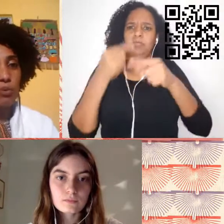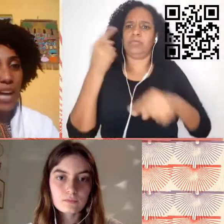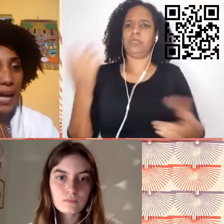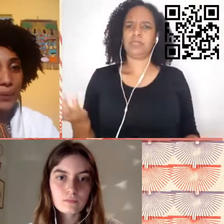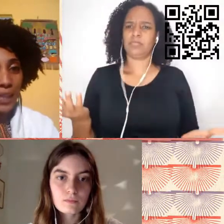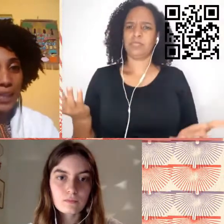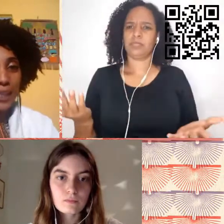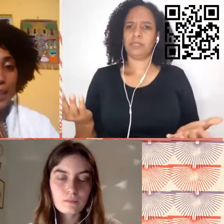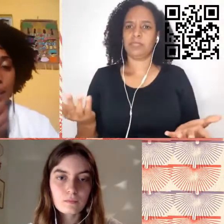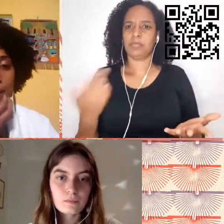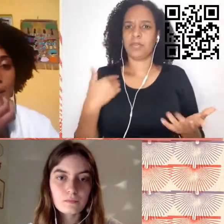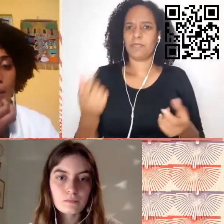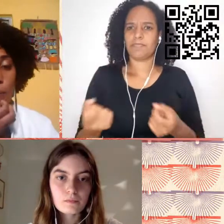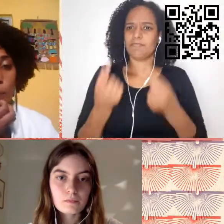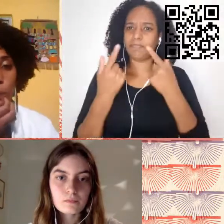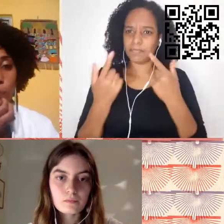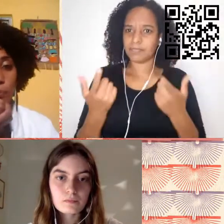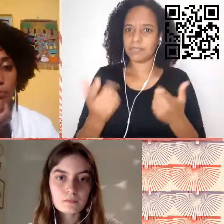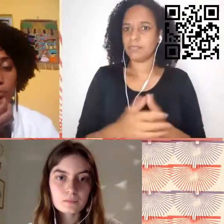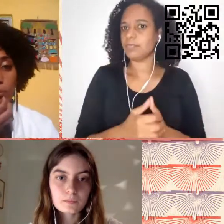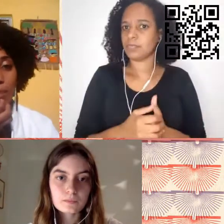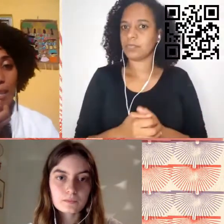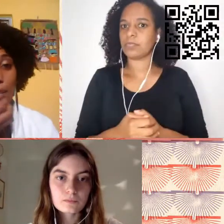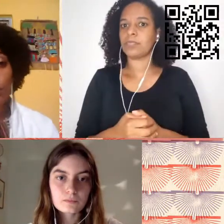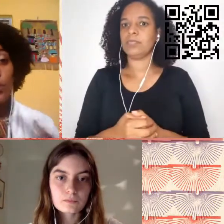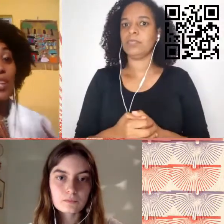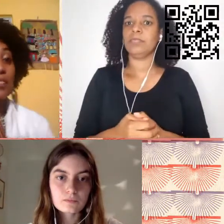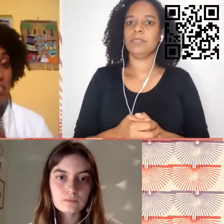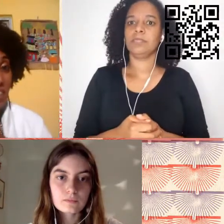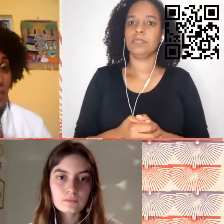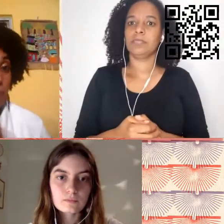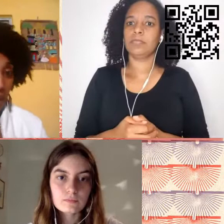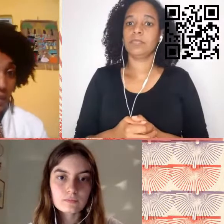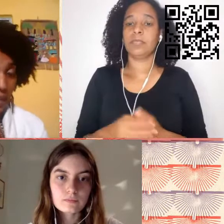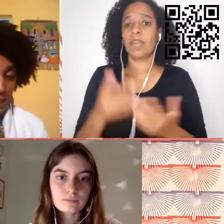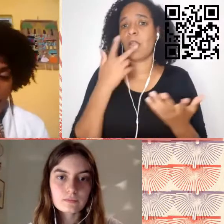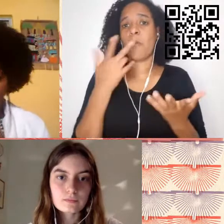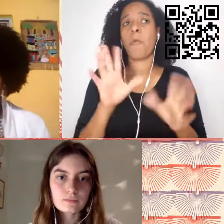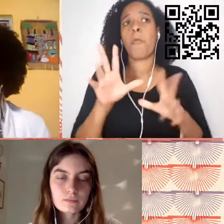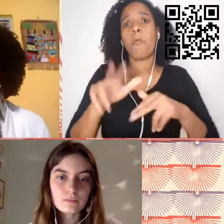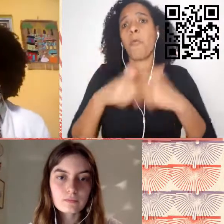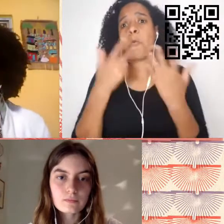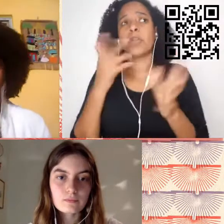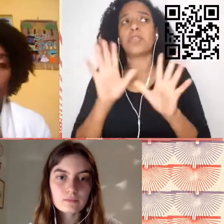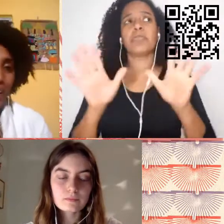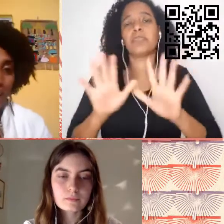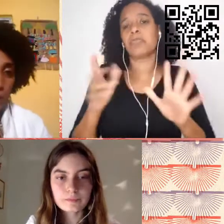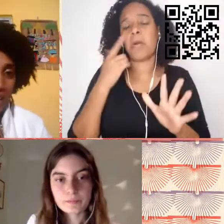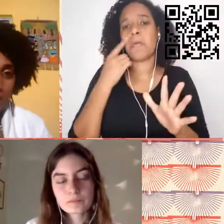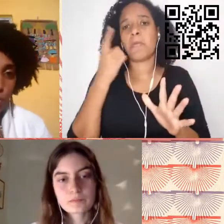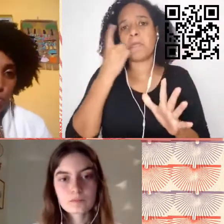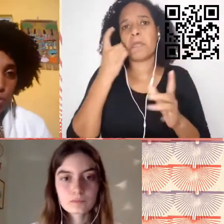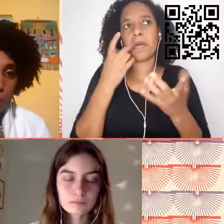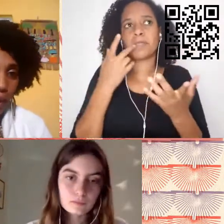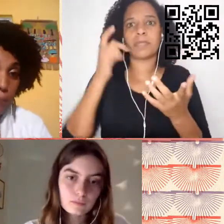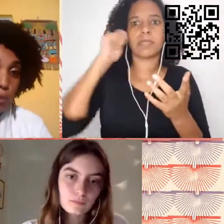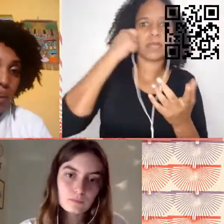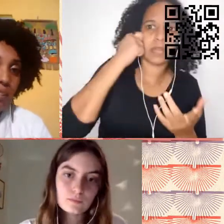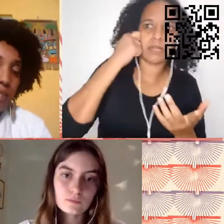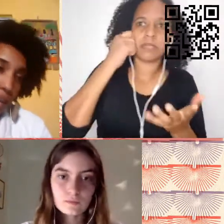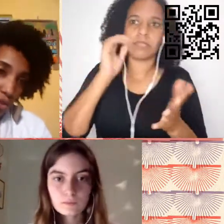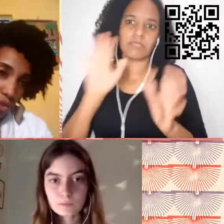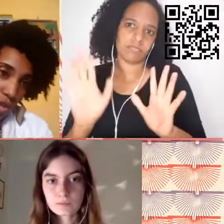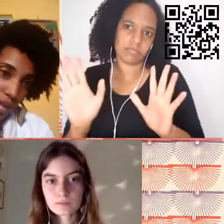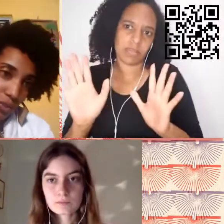como secundário, né? Então, eu não dou tanta evidência para a racialidade. E, claro, que essa discussão ela é